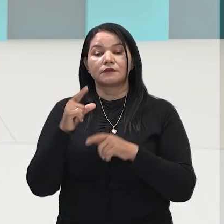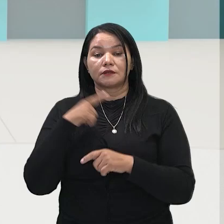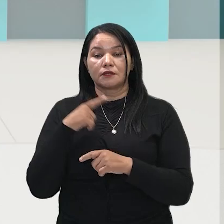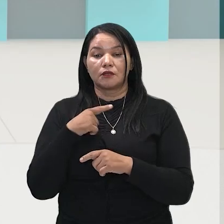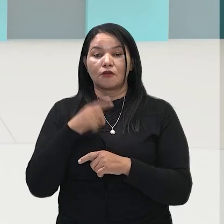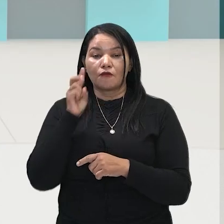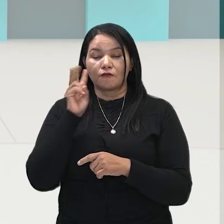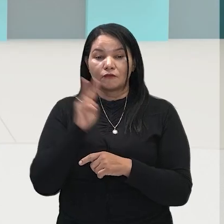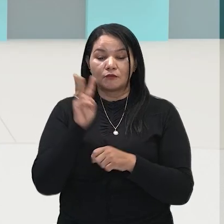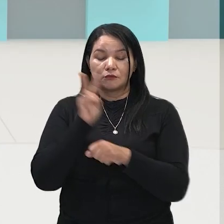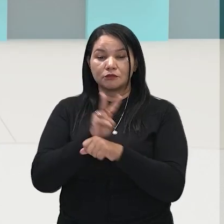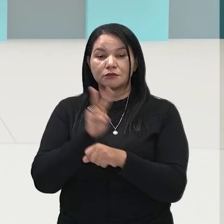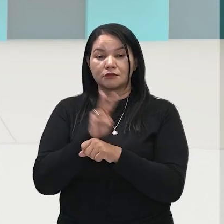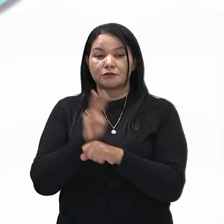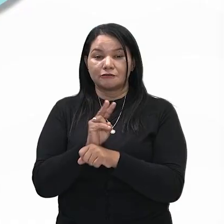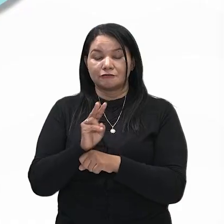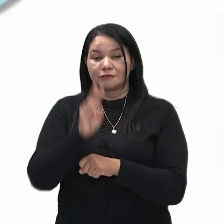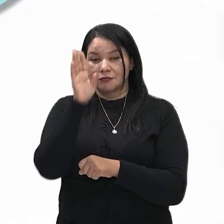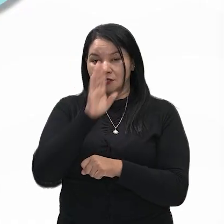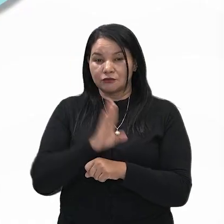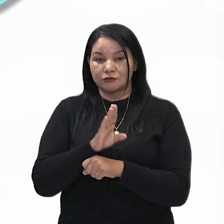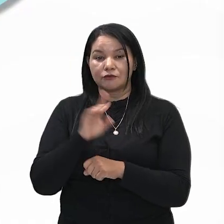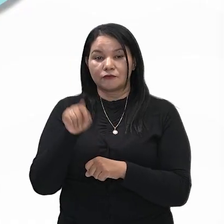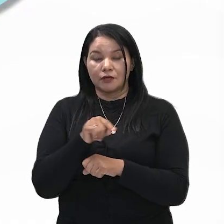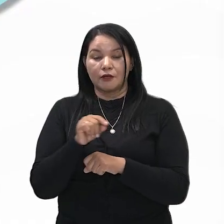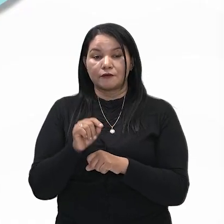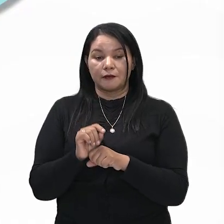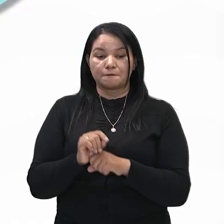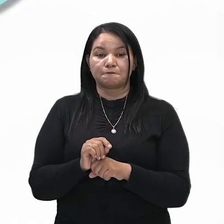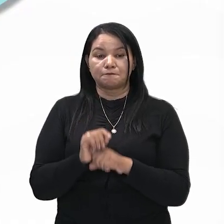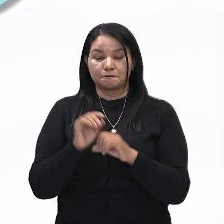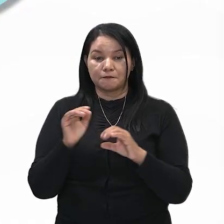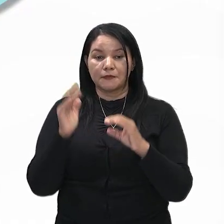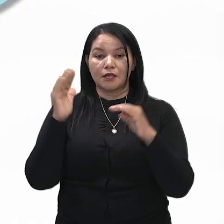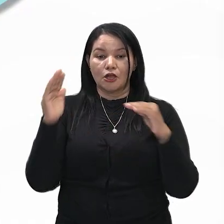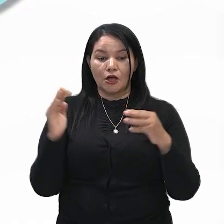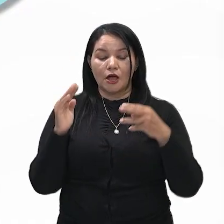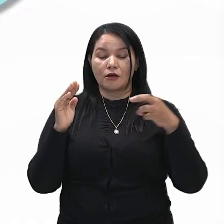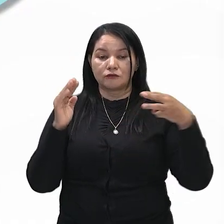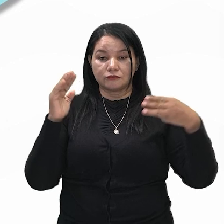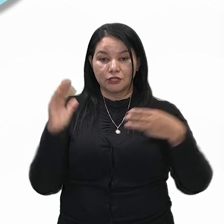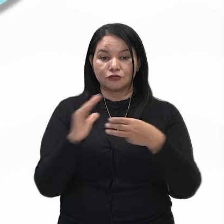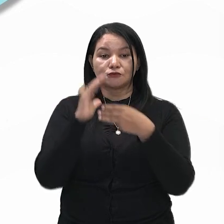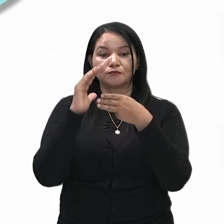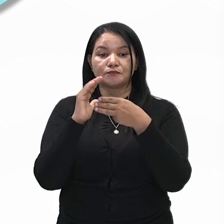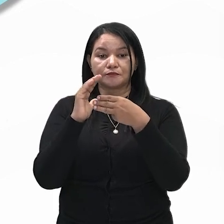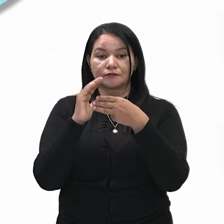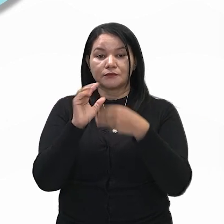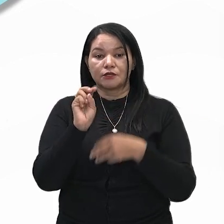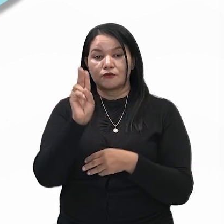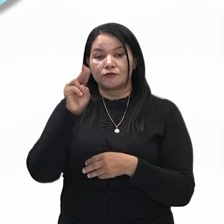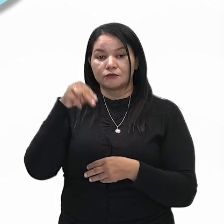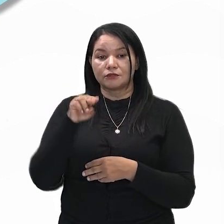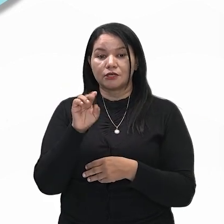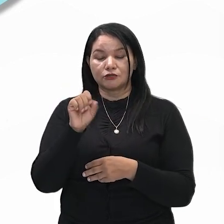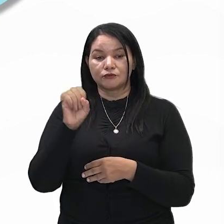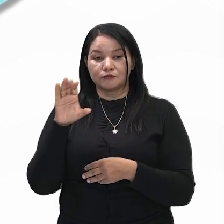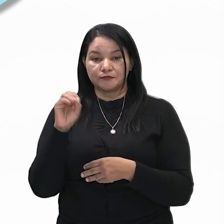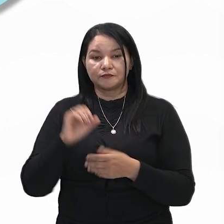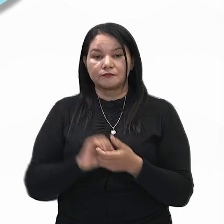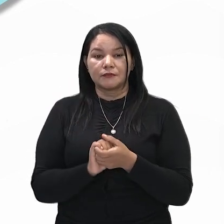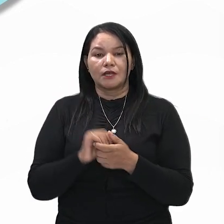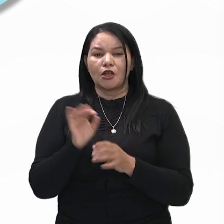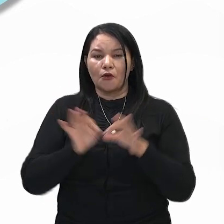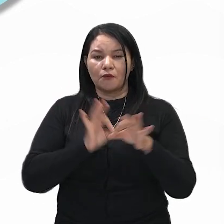nacional, que é o quê? A Unesco. Vejamos, a Unesco é a Organização das Nações Unidas para a Ciência